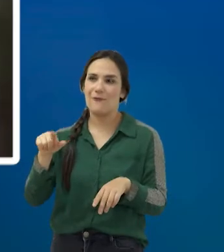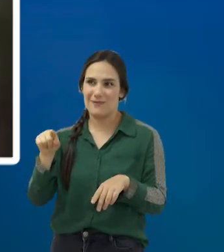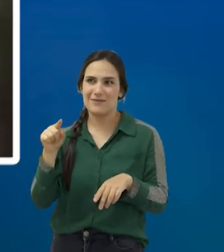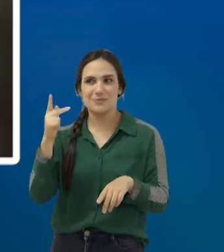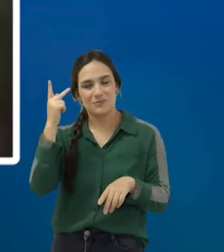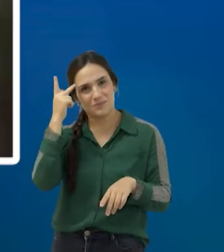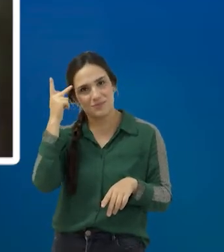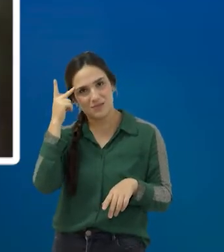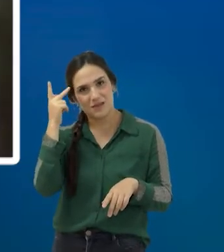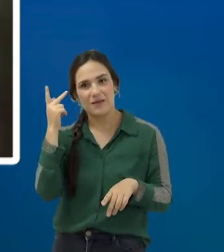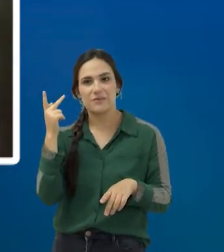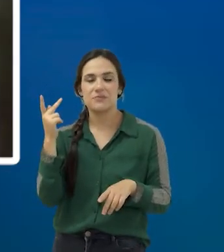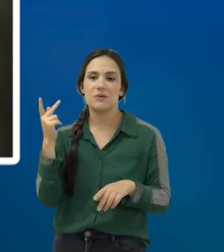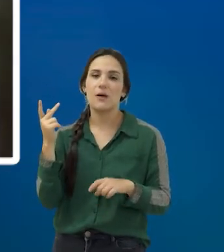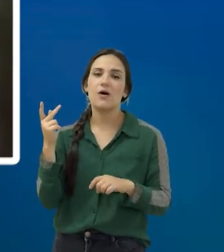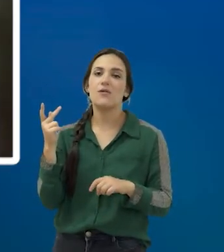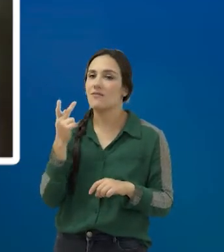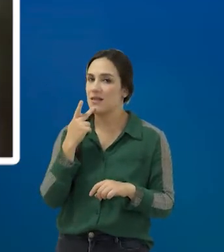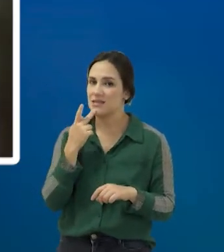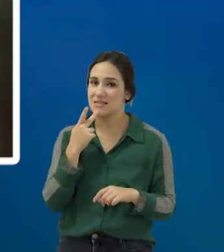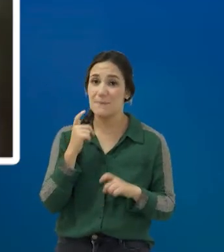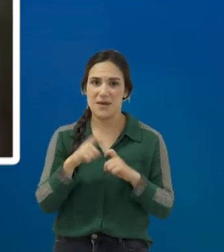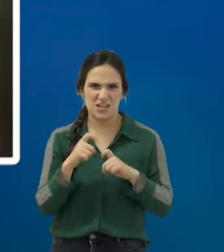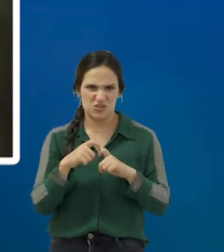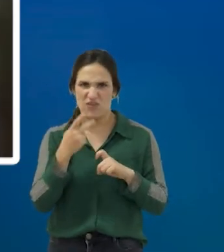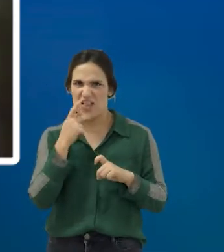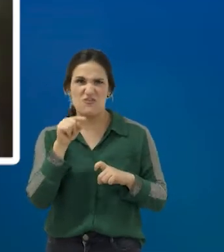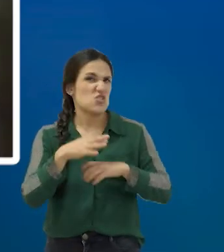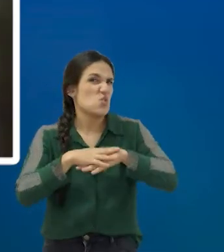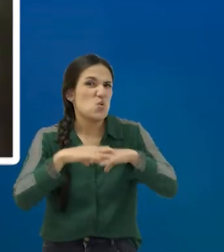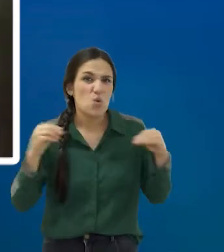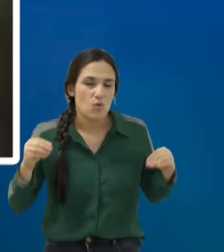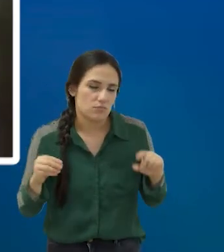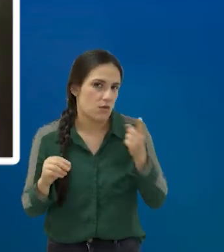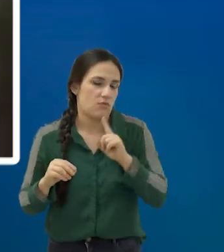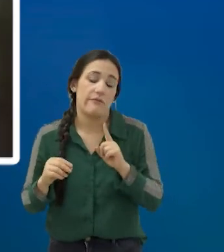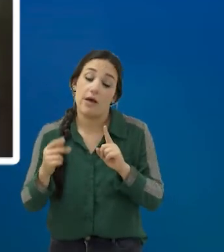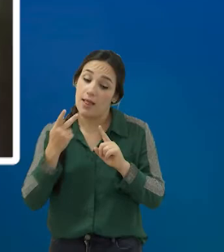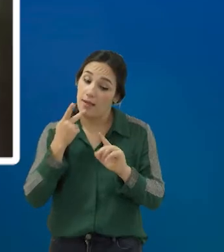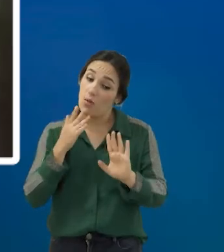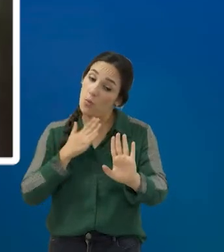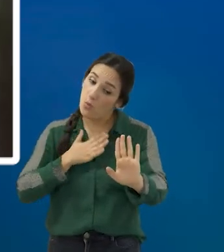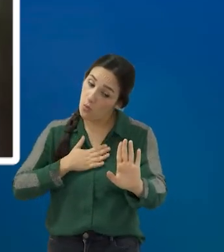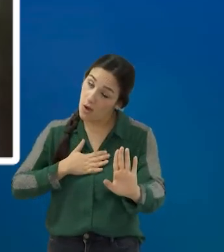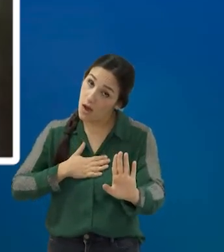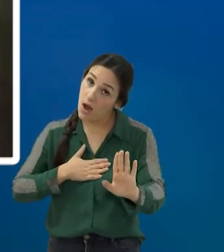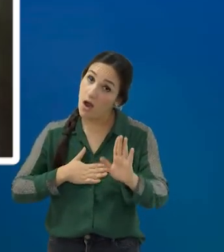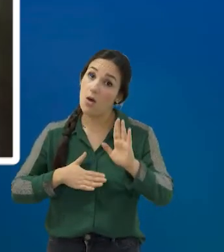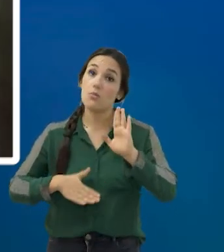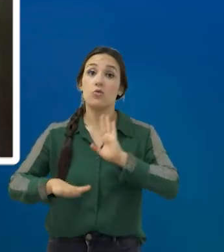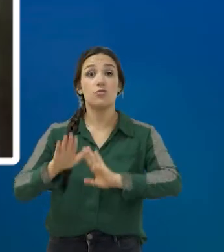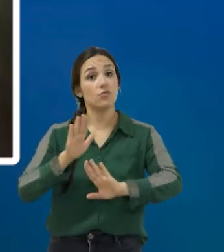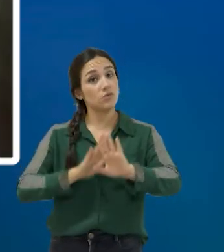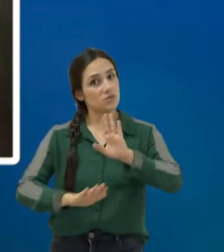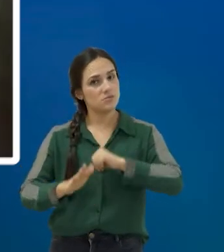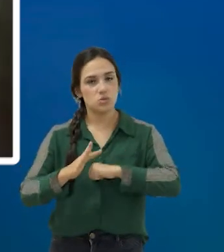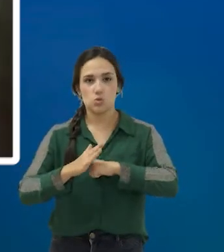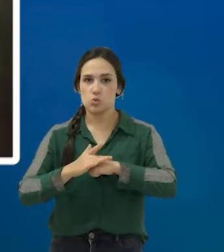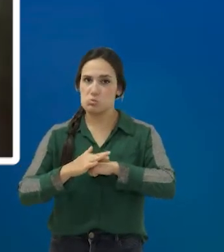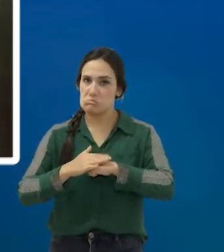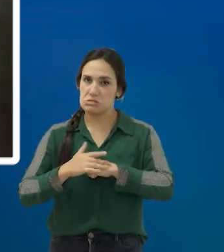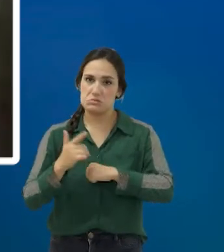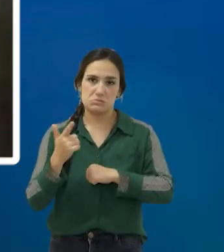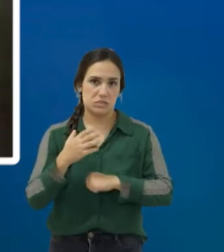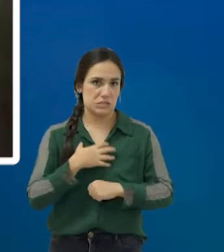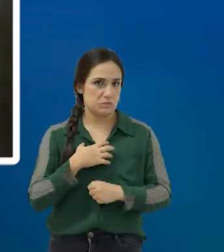mais cautelosos, os médicos têm uma visão diferente, então eles não falam que o paciente está curado, o paciente está com a